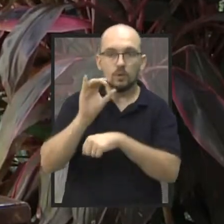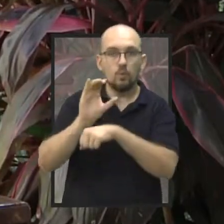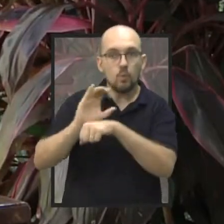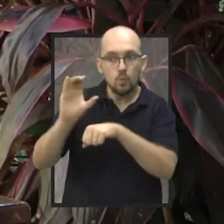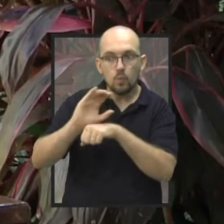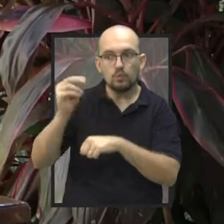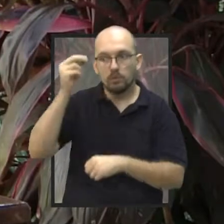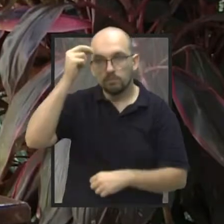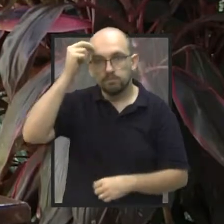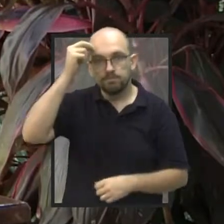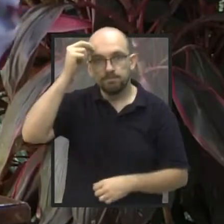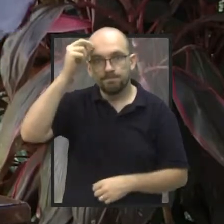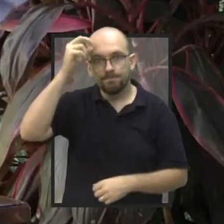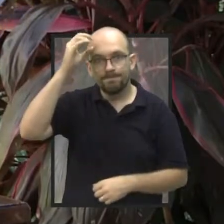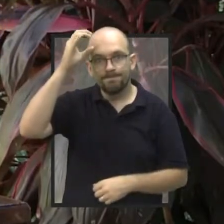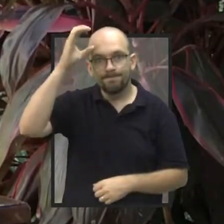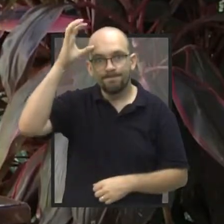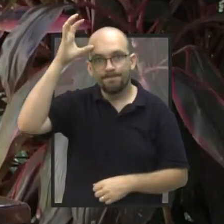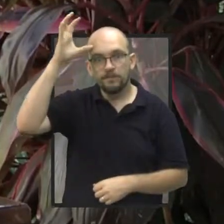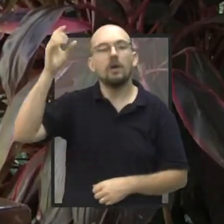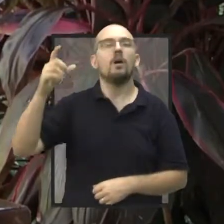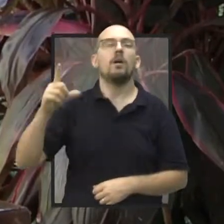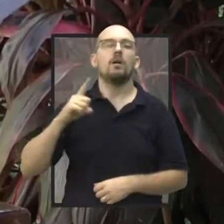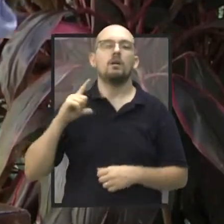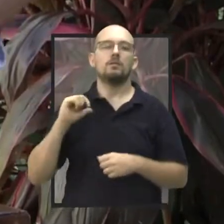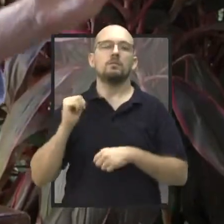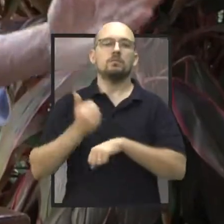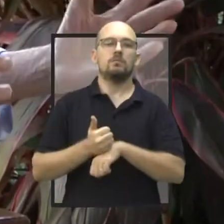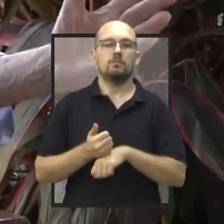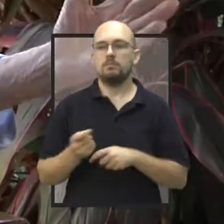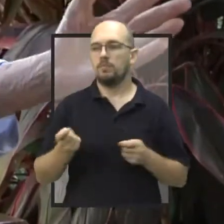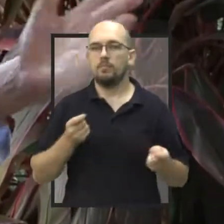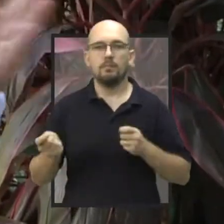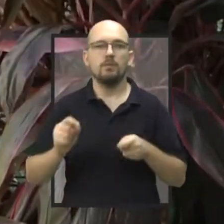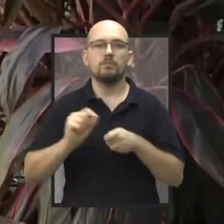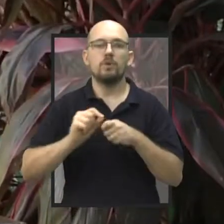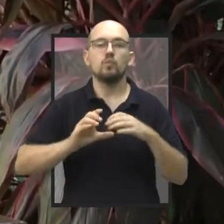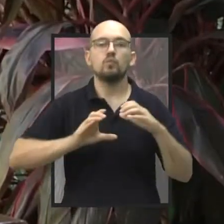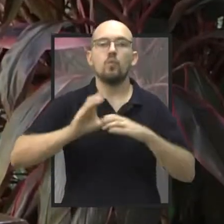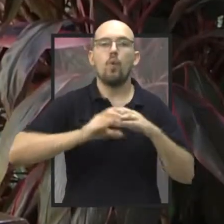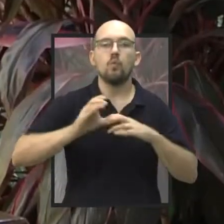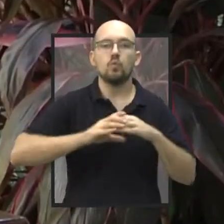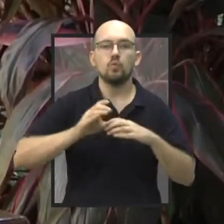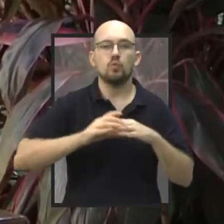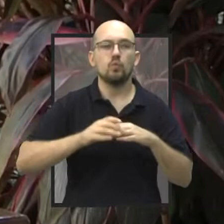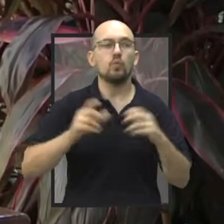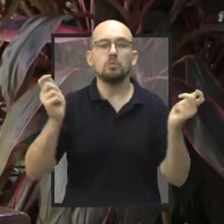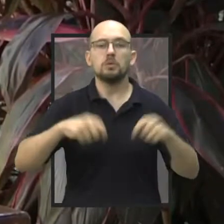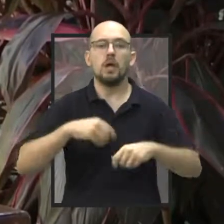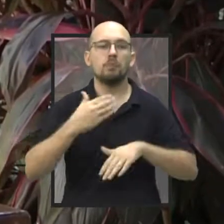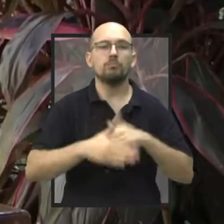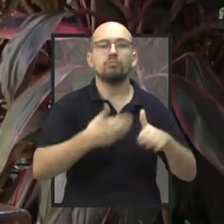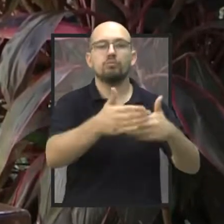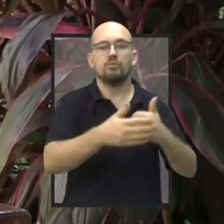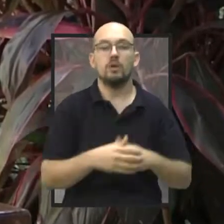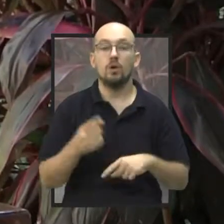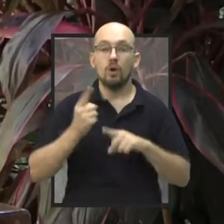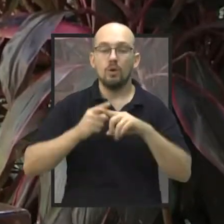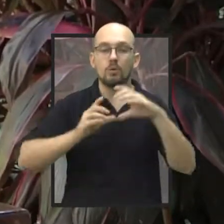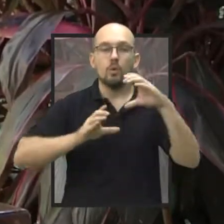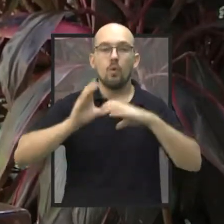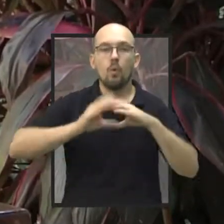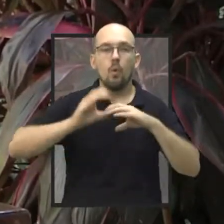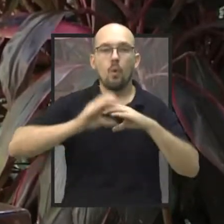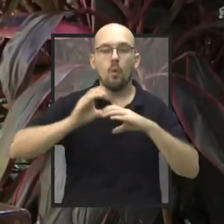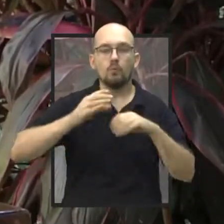cultura, obviamente ele assume. Ele faz um concurso público e adquire essa possibilidade, porque o concurso